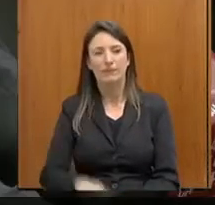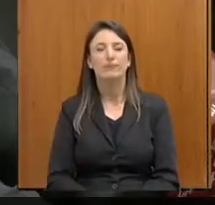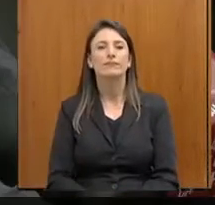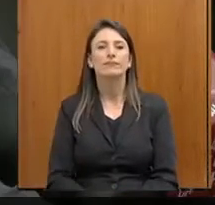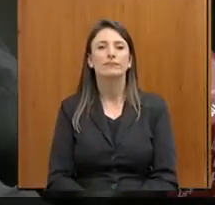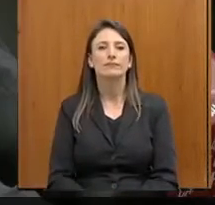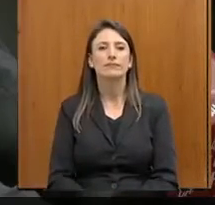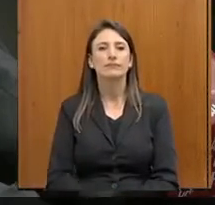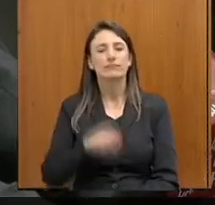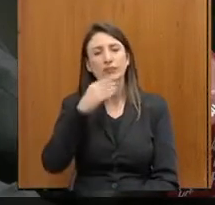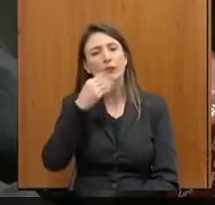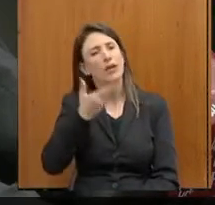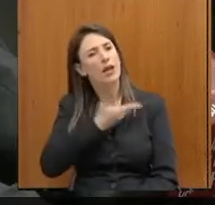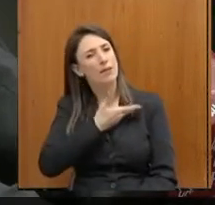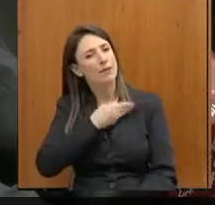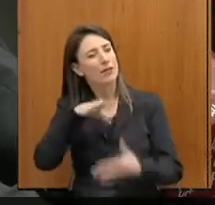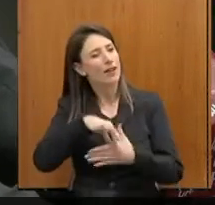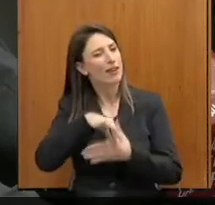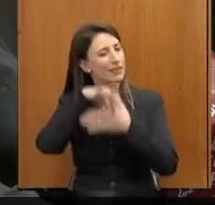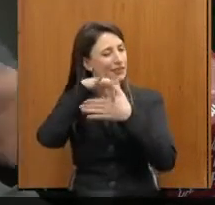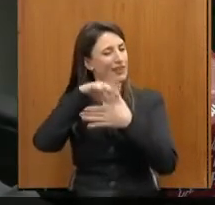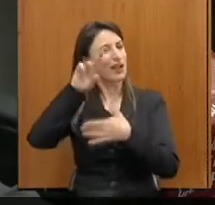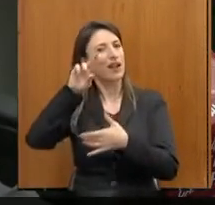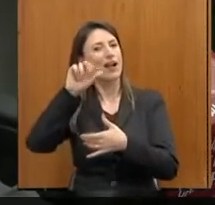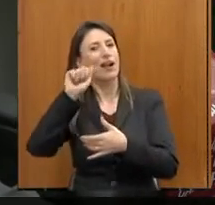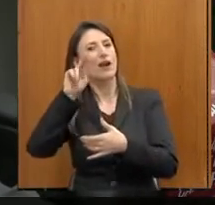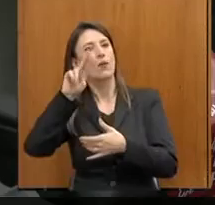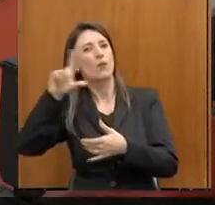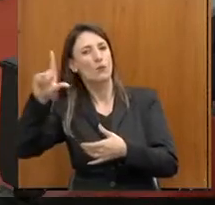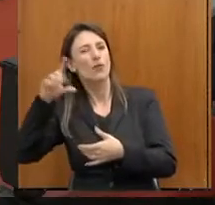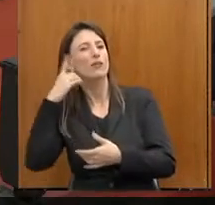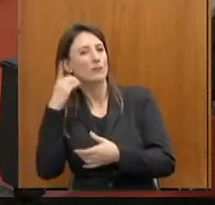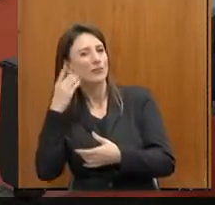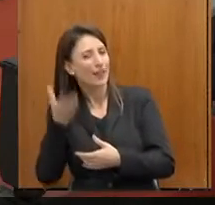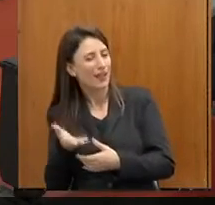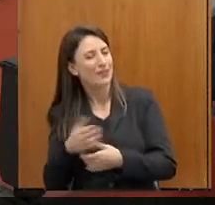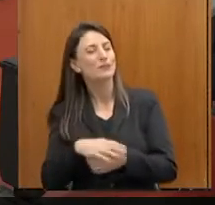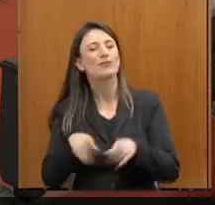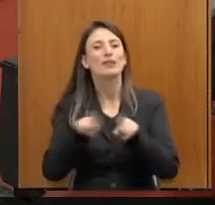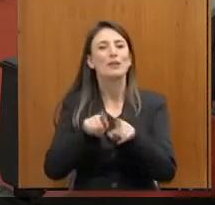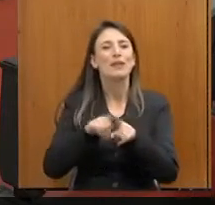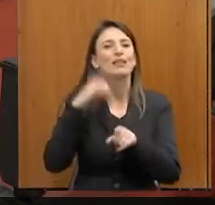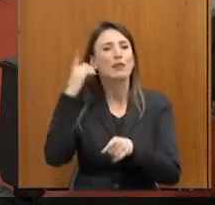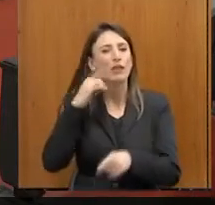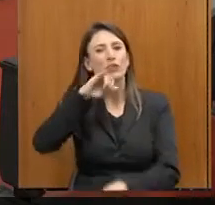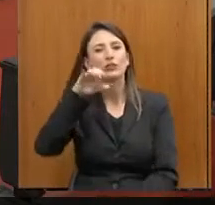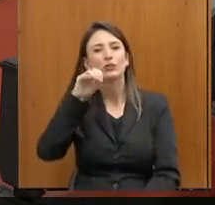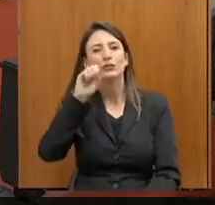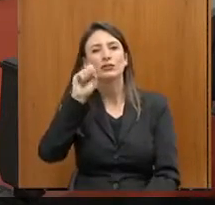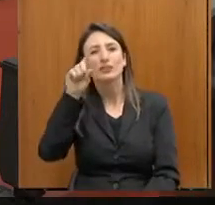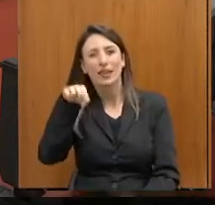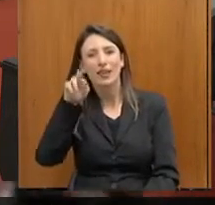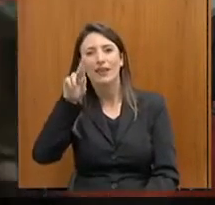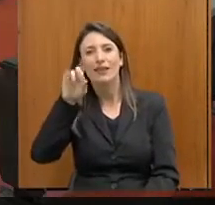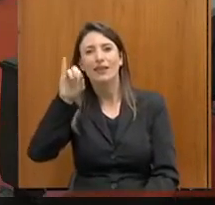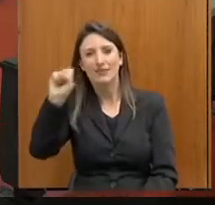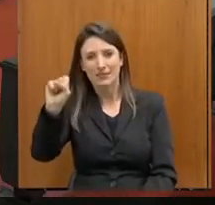o meu amigo Líder Raul Belém Deputado Raul Belém Deputado José Reis